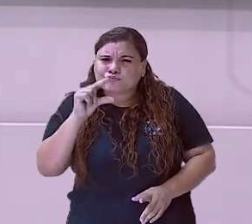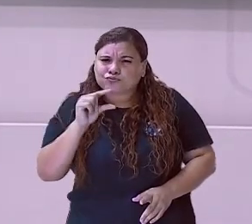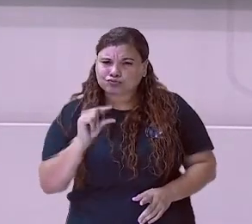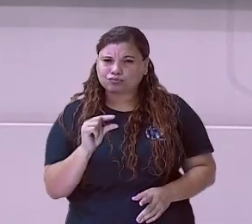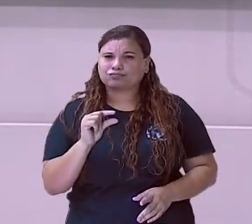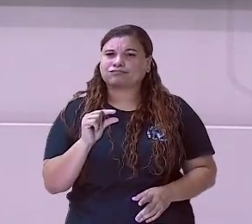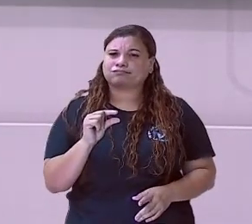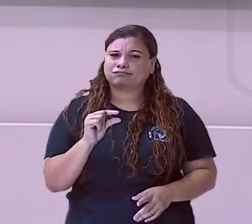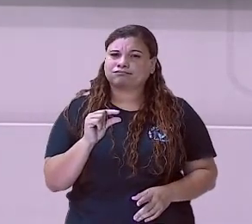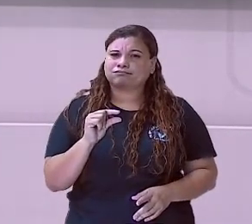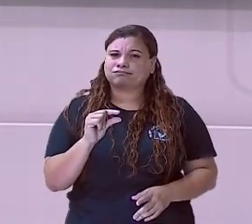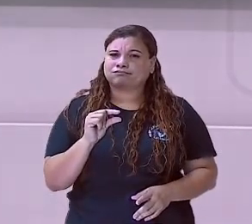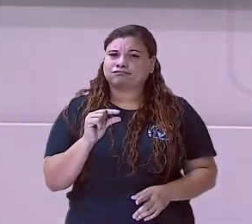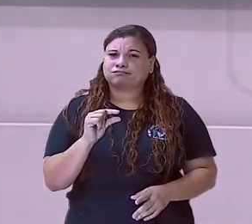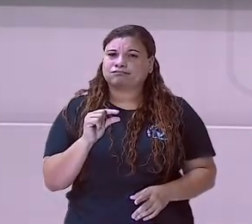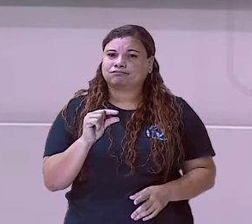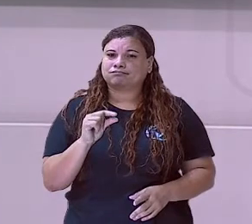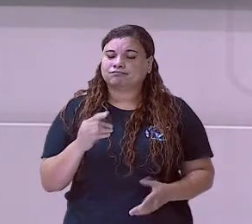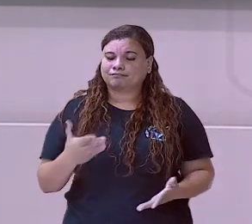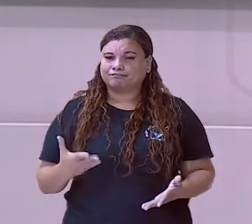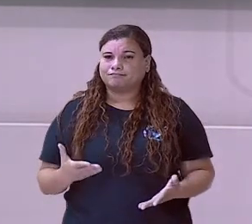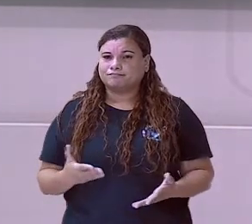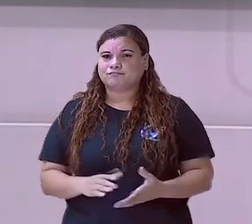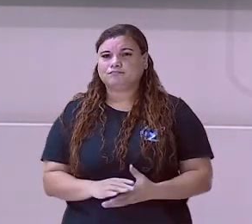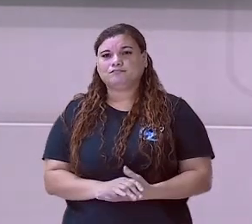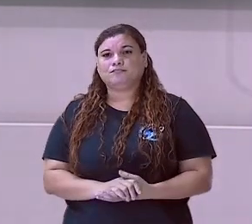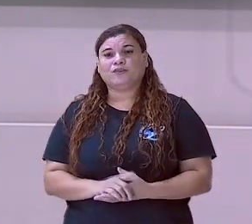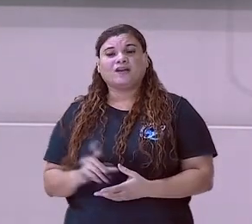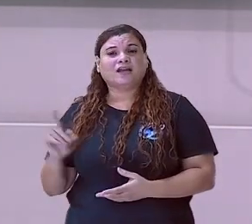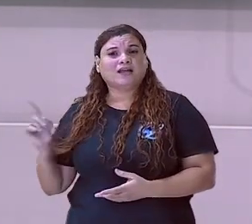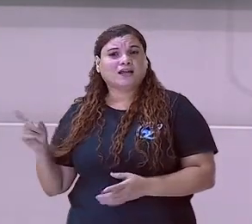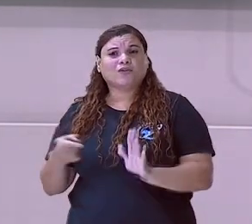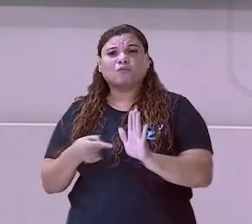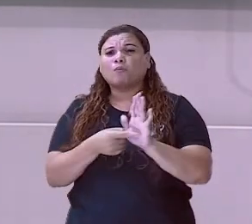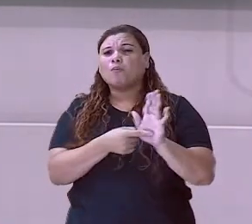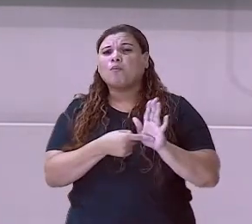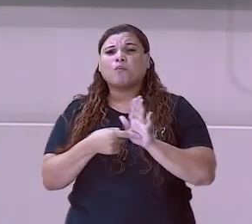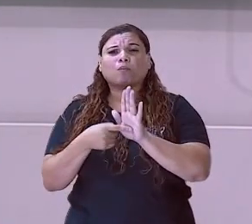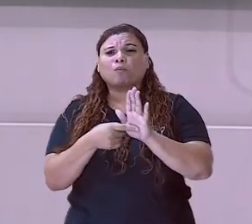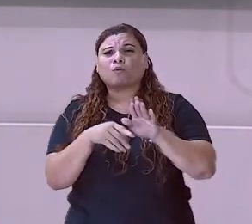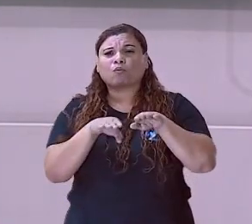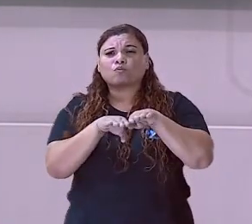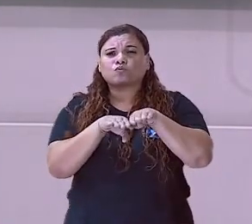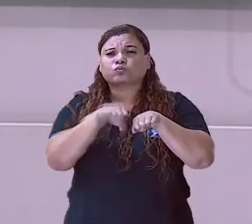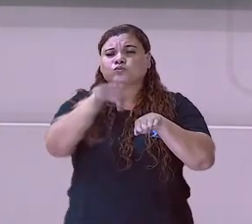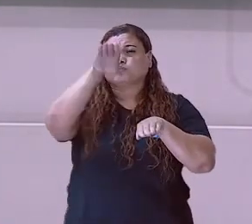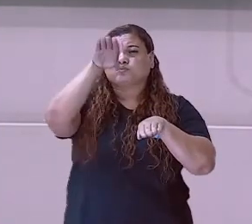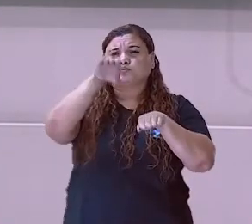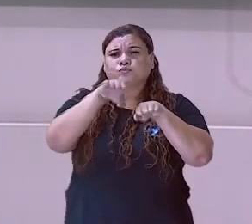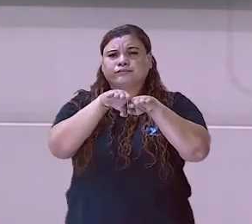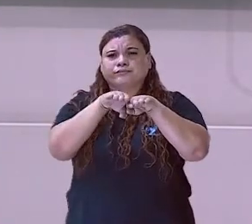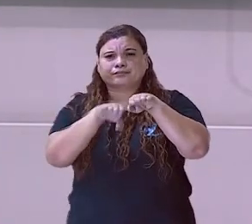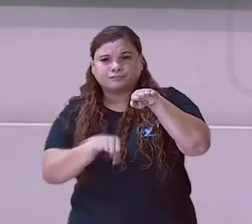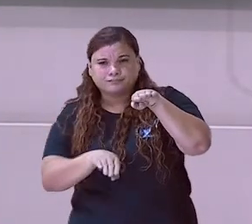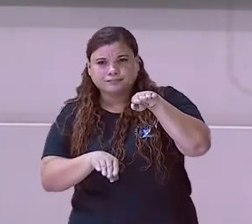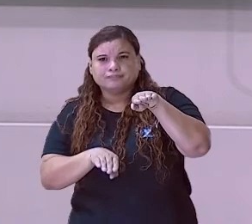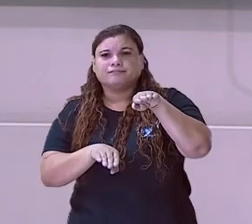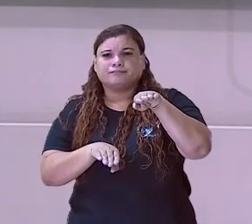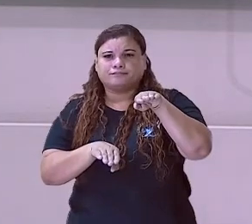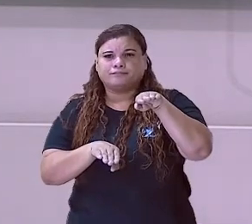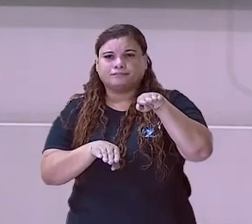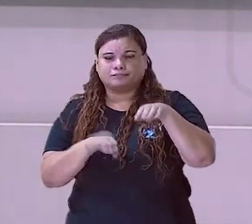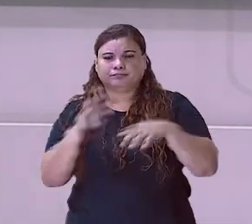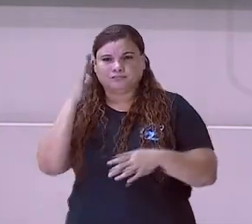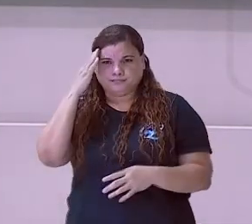caído, quando eu falo o índice na questão geral, porque eu não posso também esquecer de dizer que existem